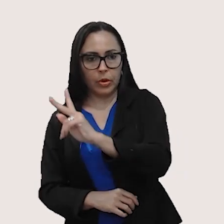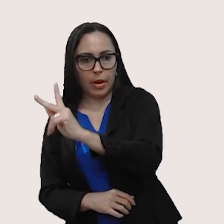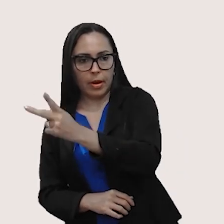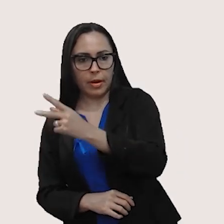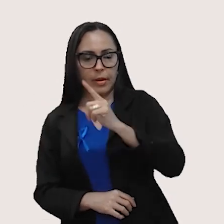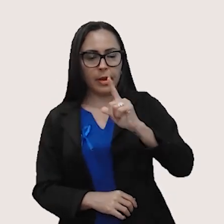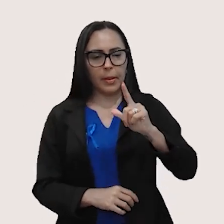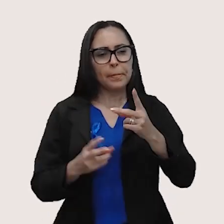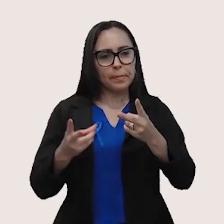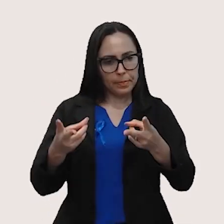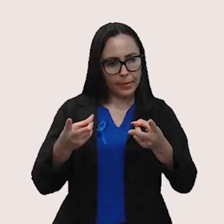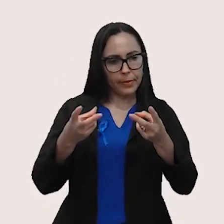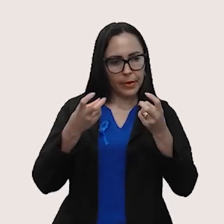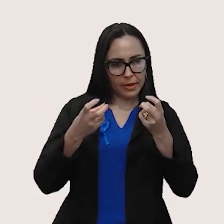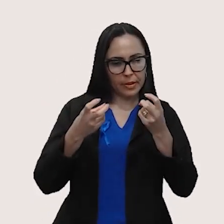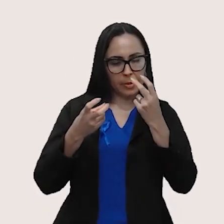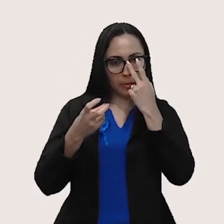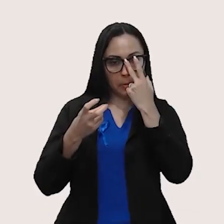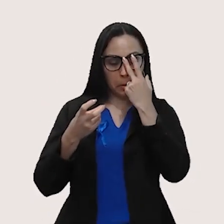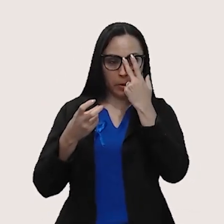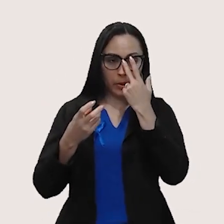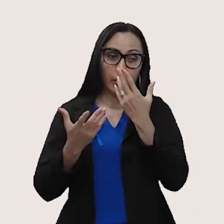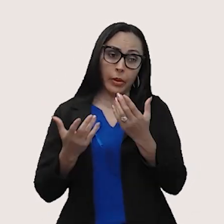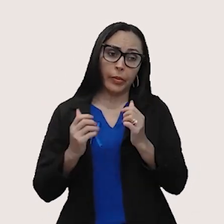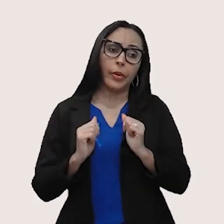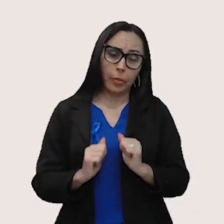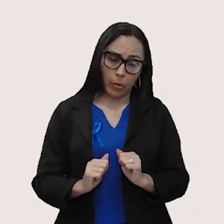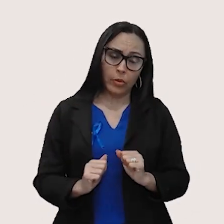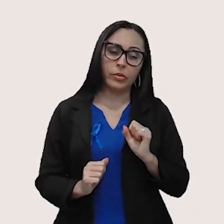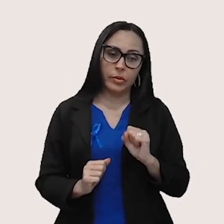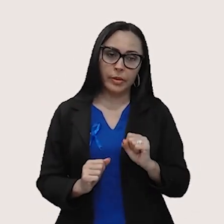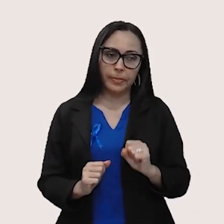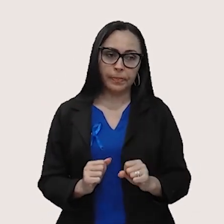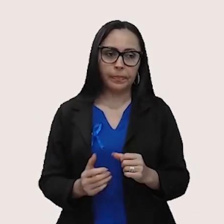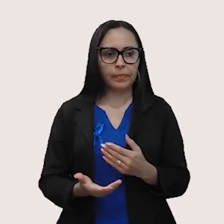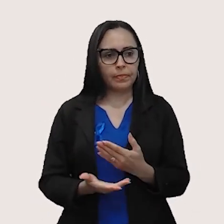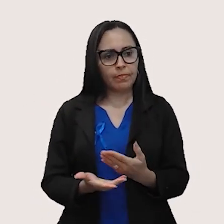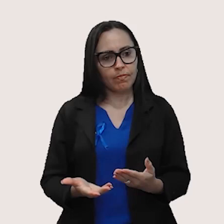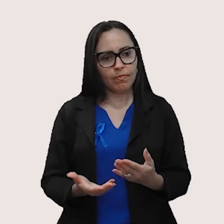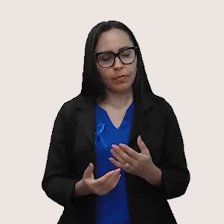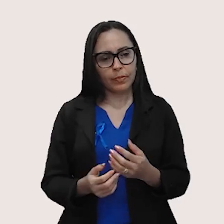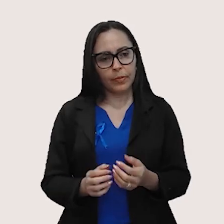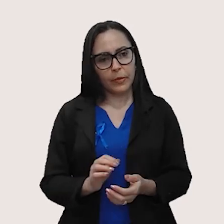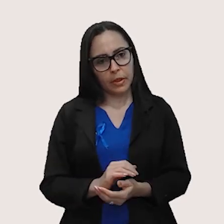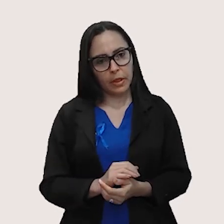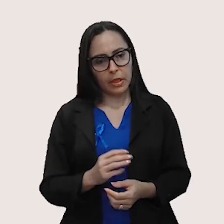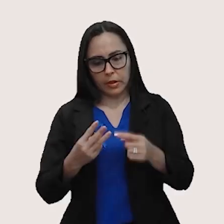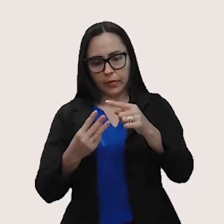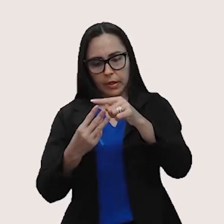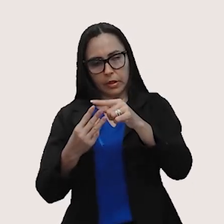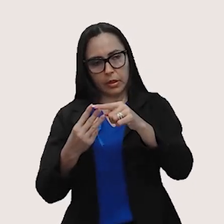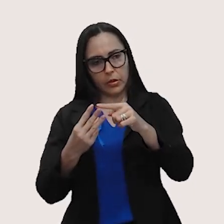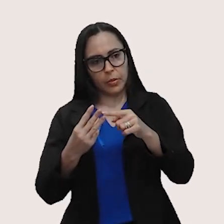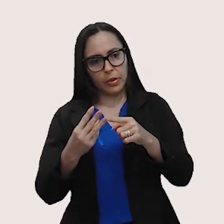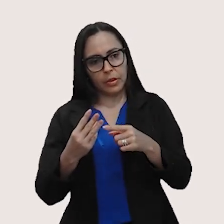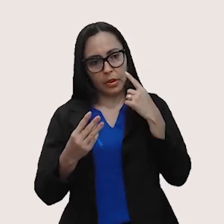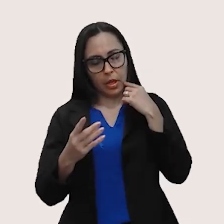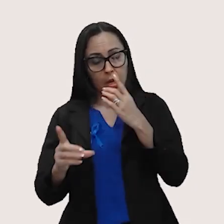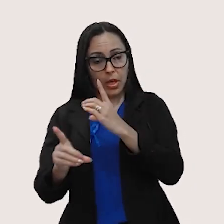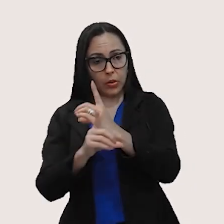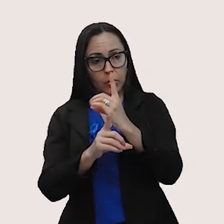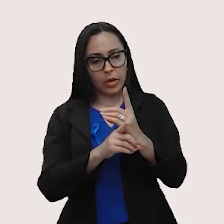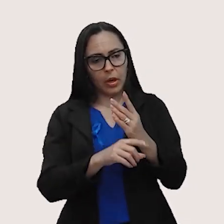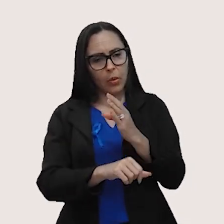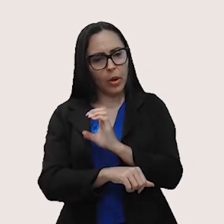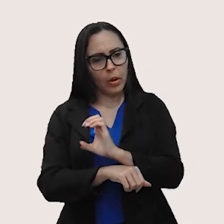aí? Então veja que eu posso aqui, através dessas três medidas, encontrar uma equação para